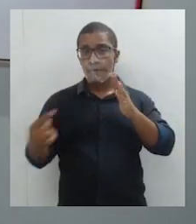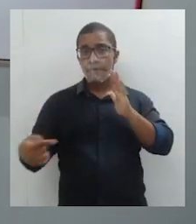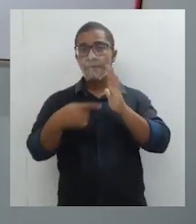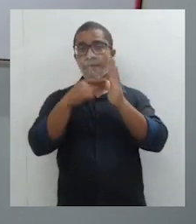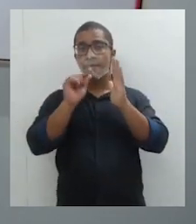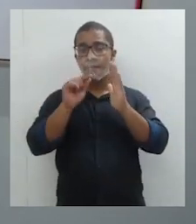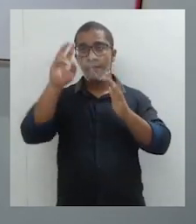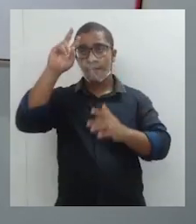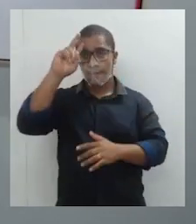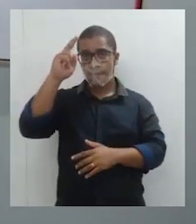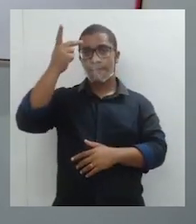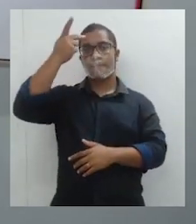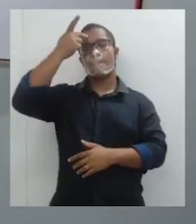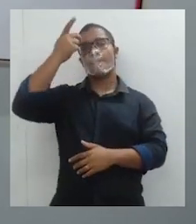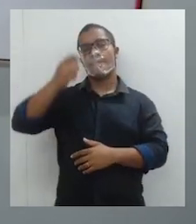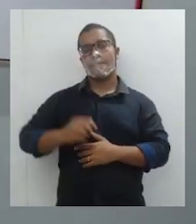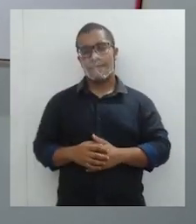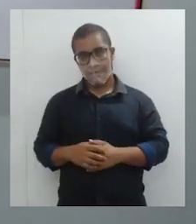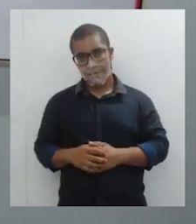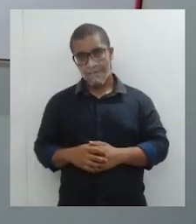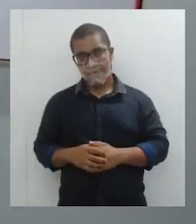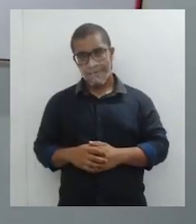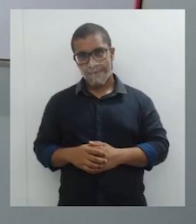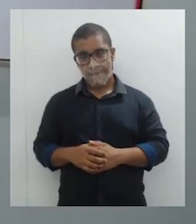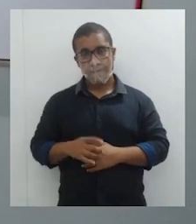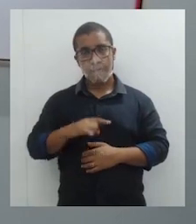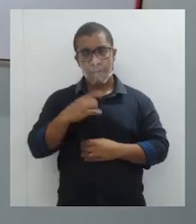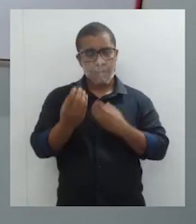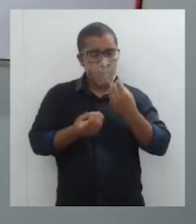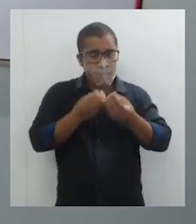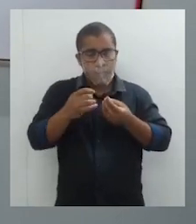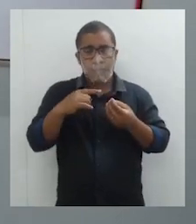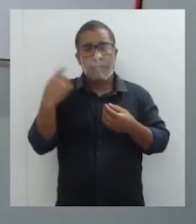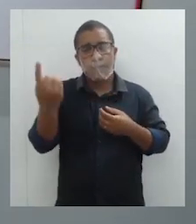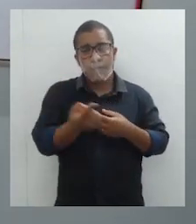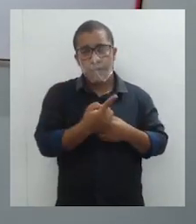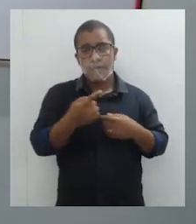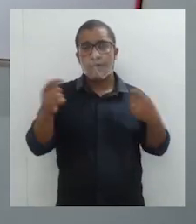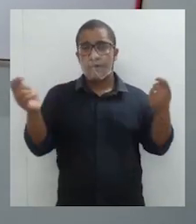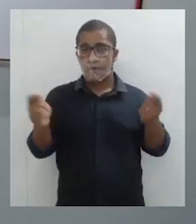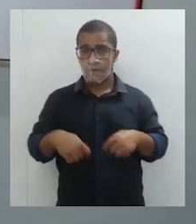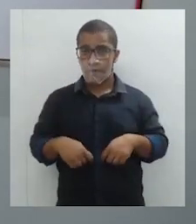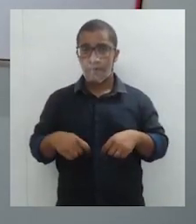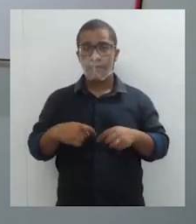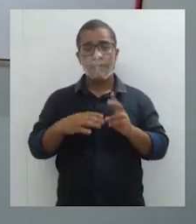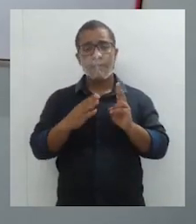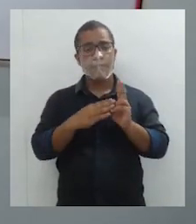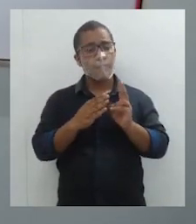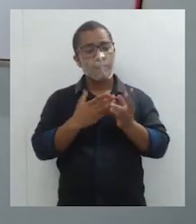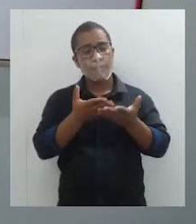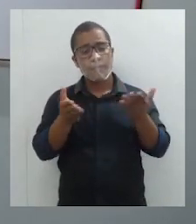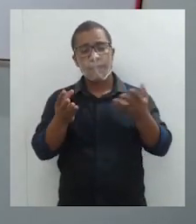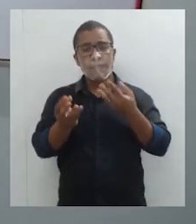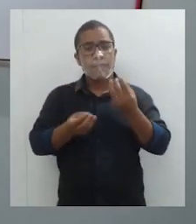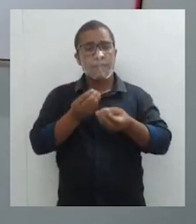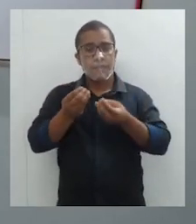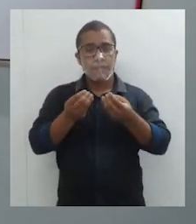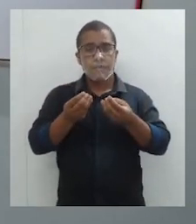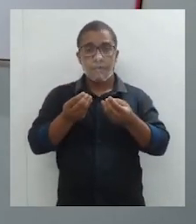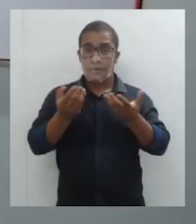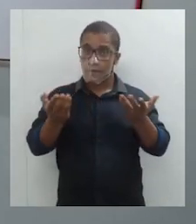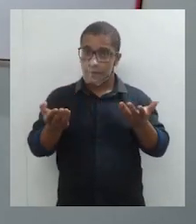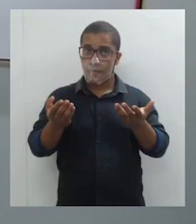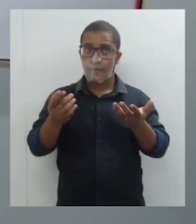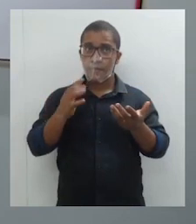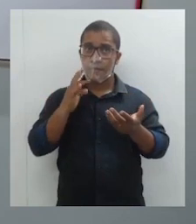que repensar certo sobre como nós concebemos a questão do índio então vejam só aqui